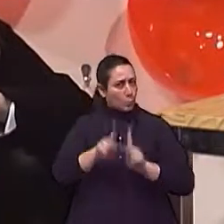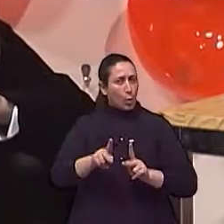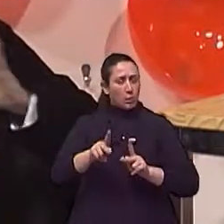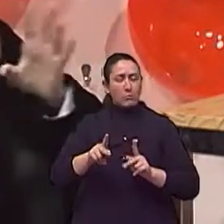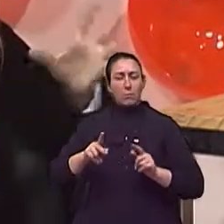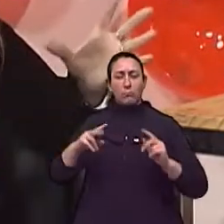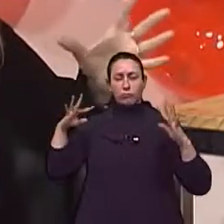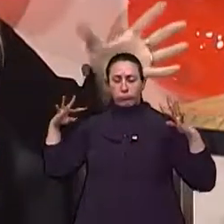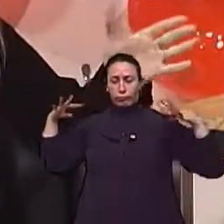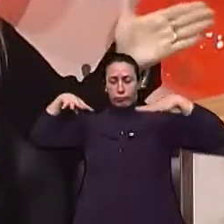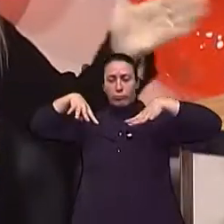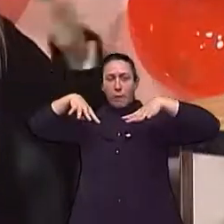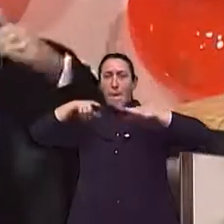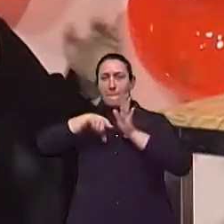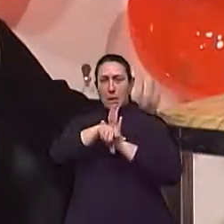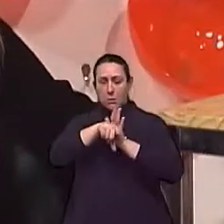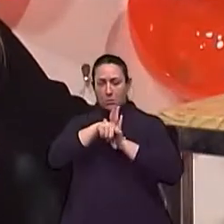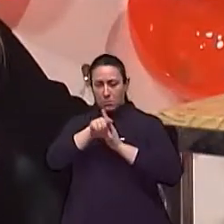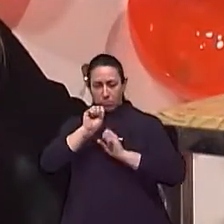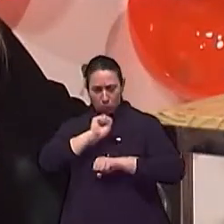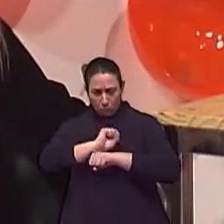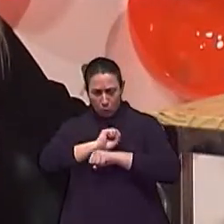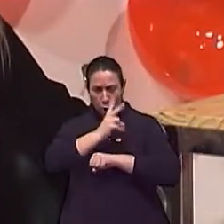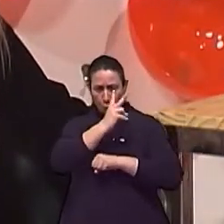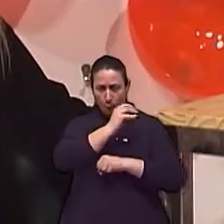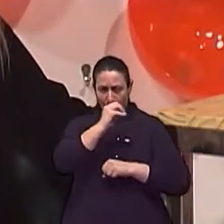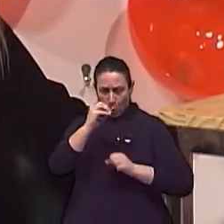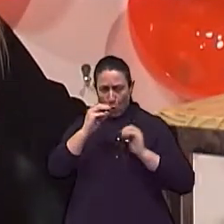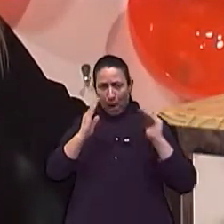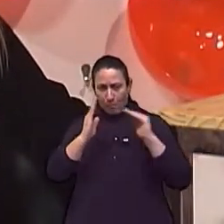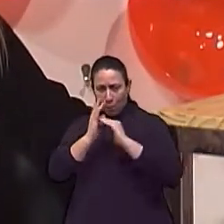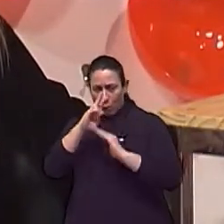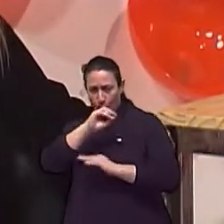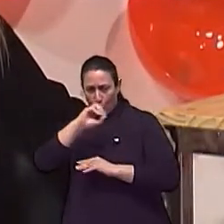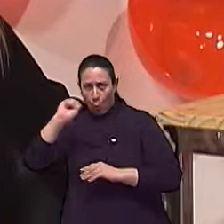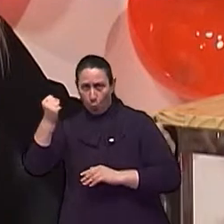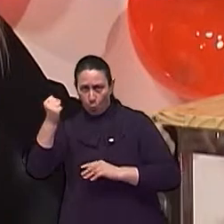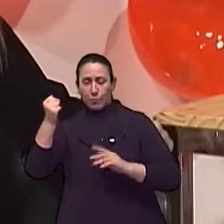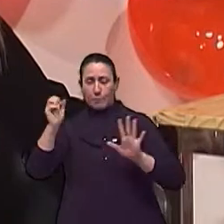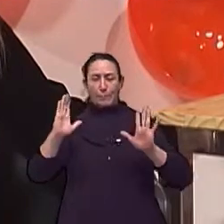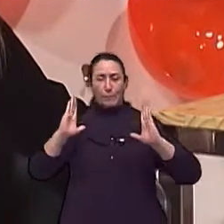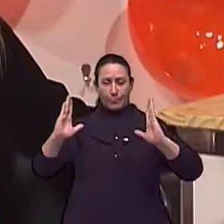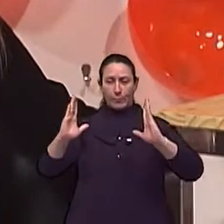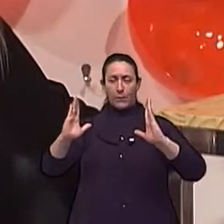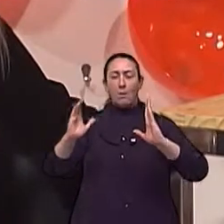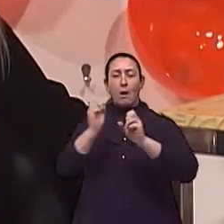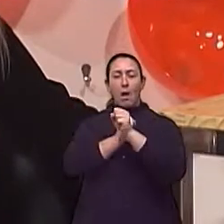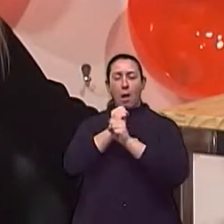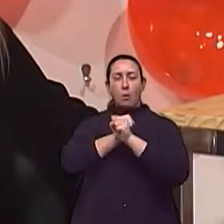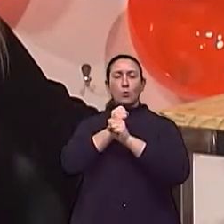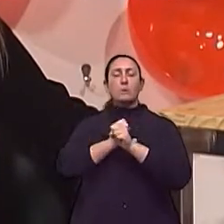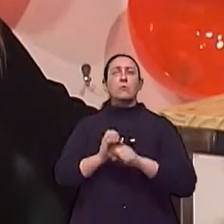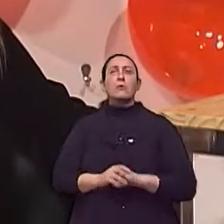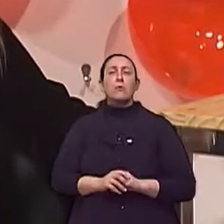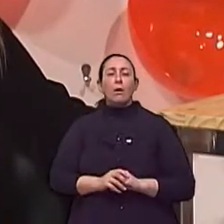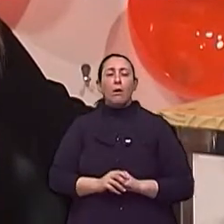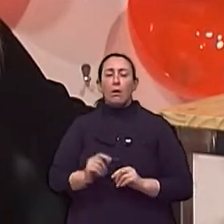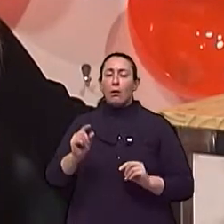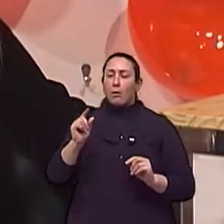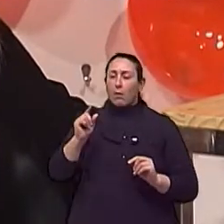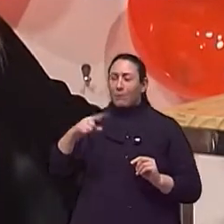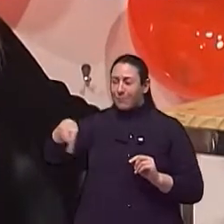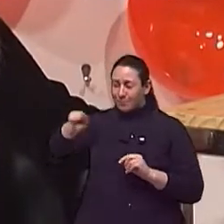por 8 anos aí 2000 a 2008 e o que que se viu que ao longo desse tempo aqueles